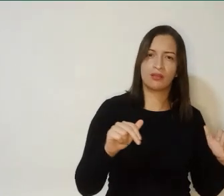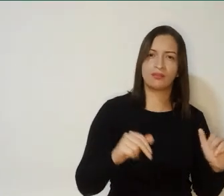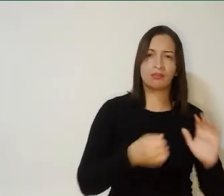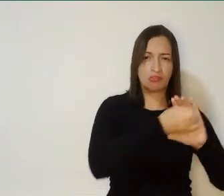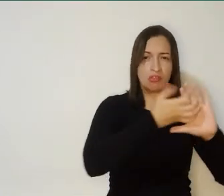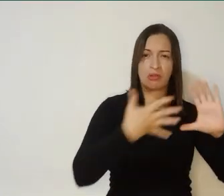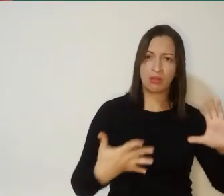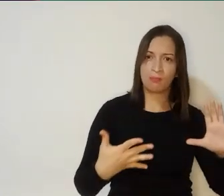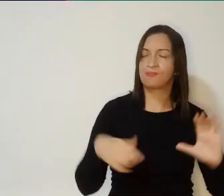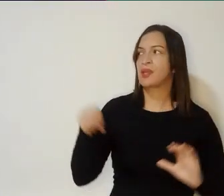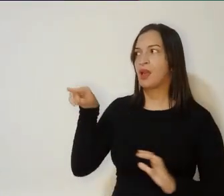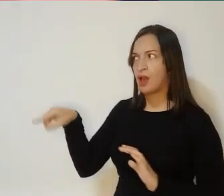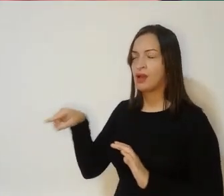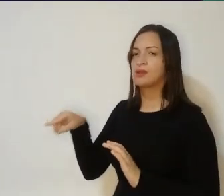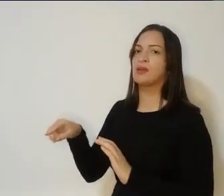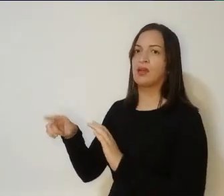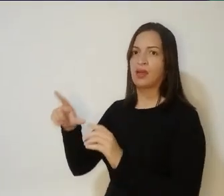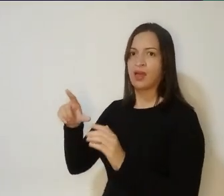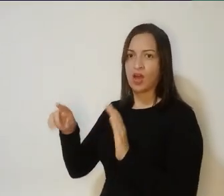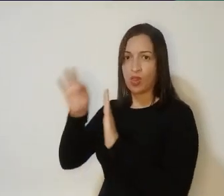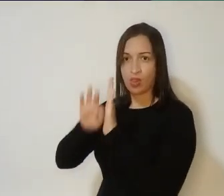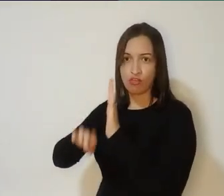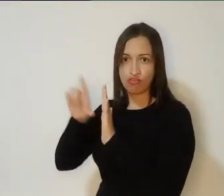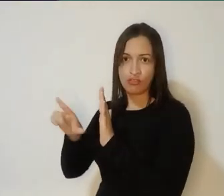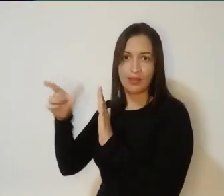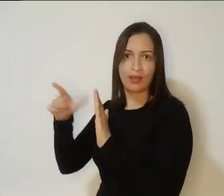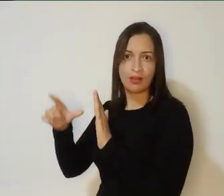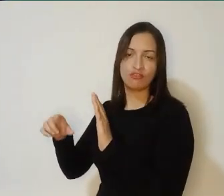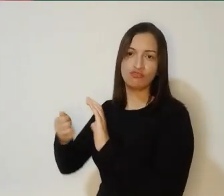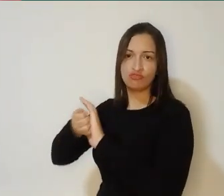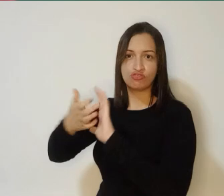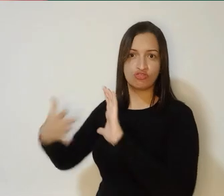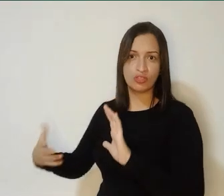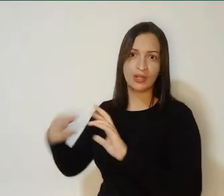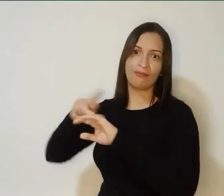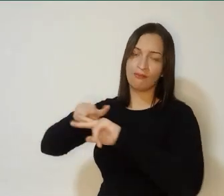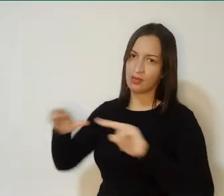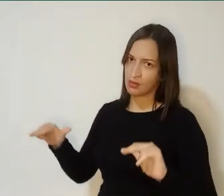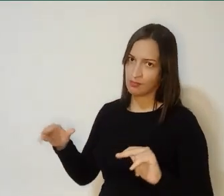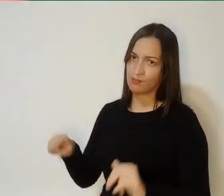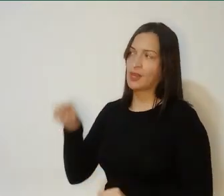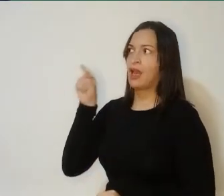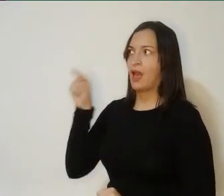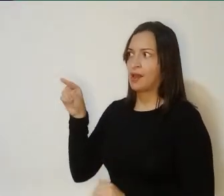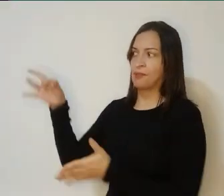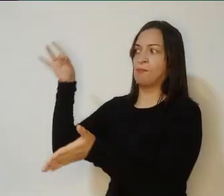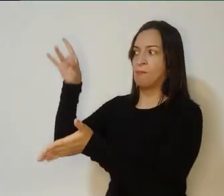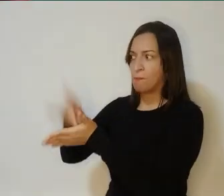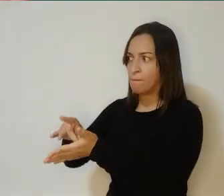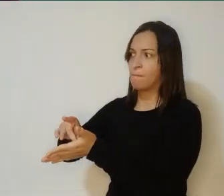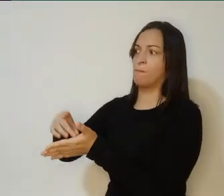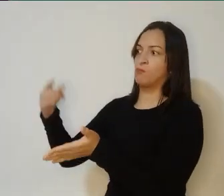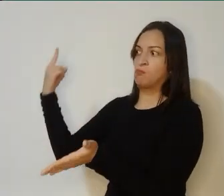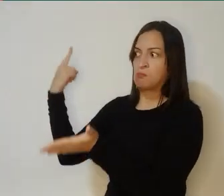que, aqui no texto não literário a gente tem comprometimento com a realidade, tá? É aqui que as coisas precisam ser